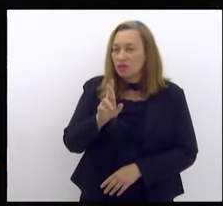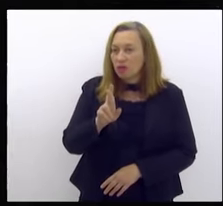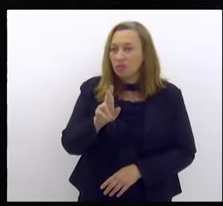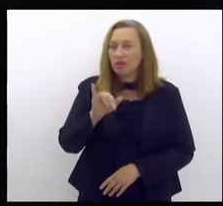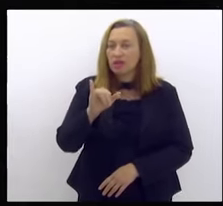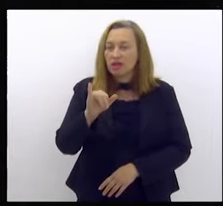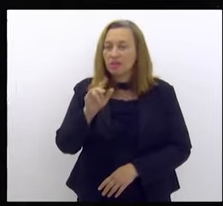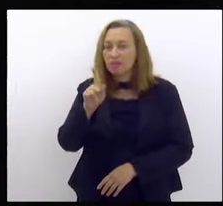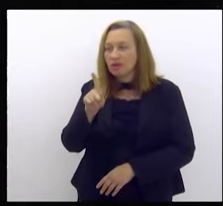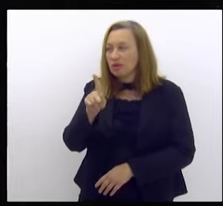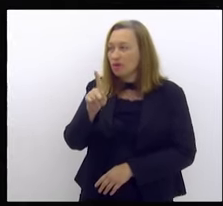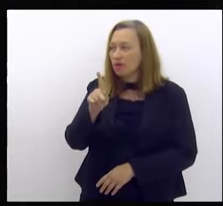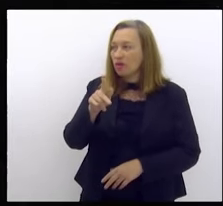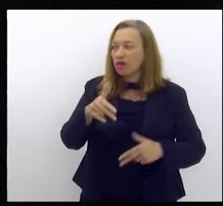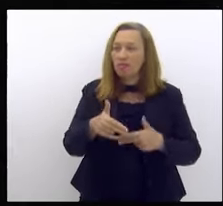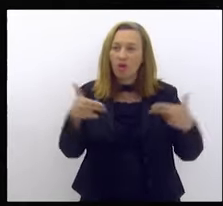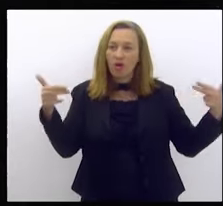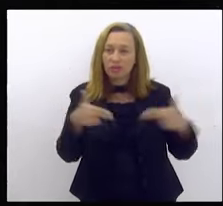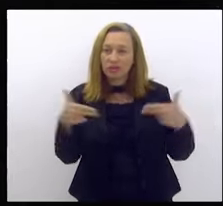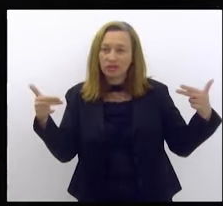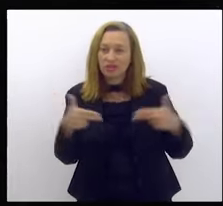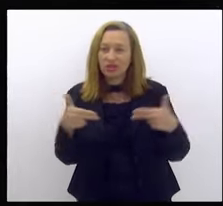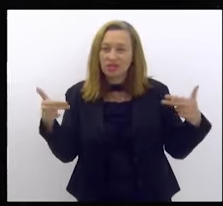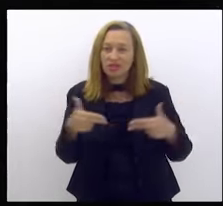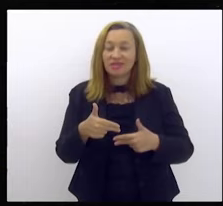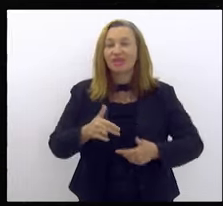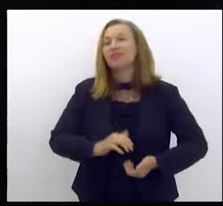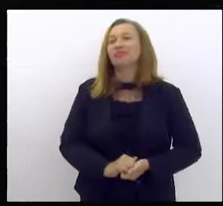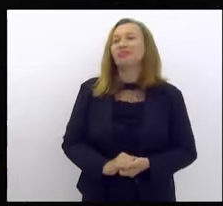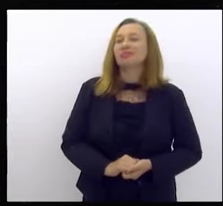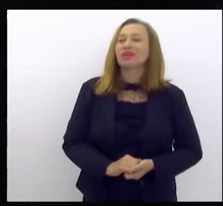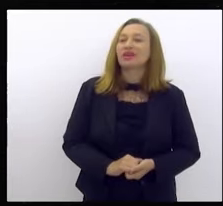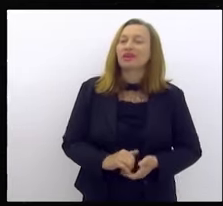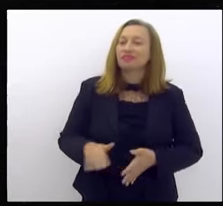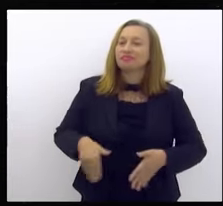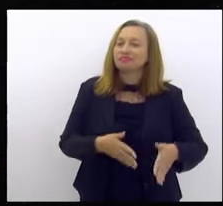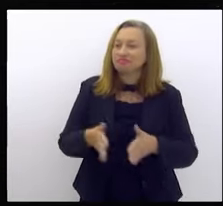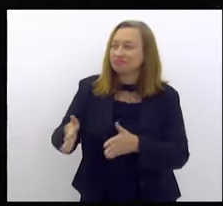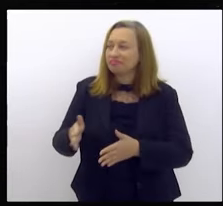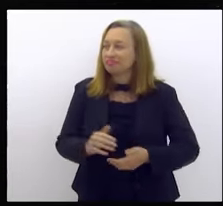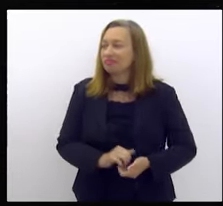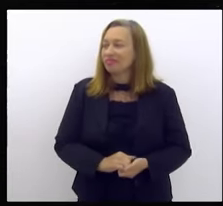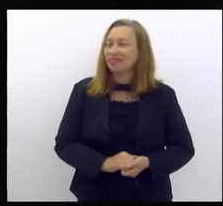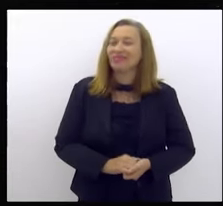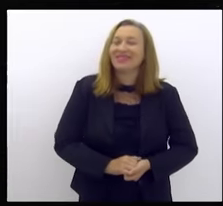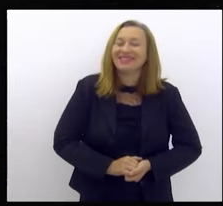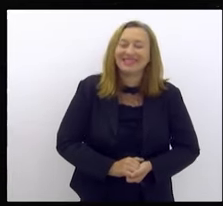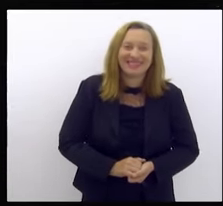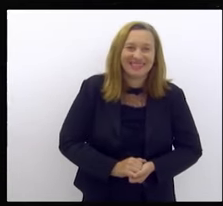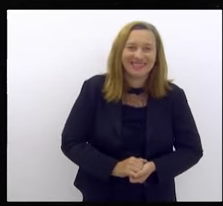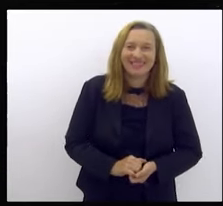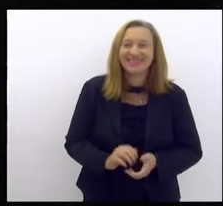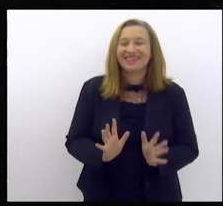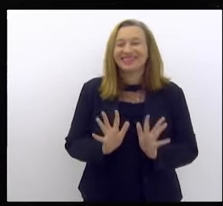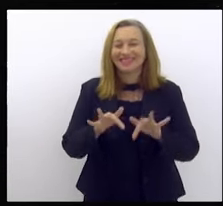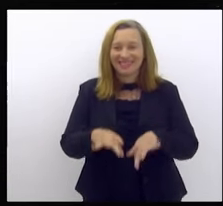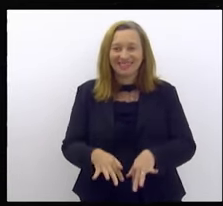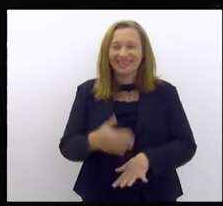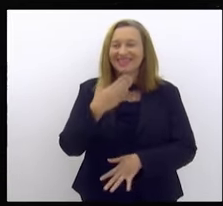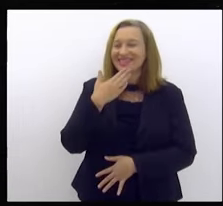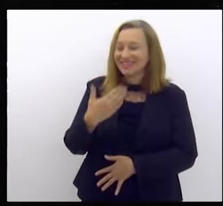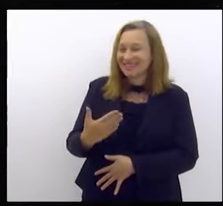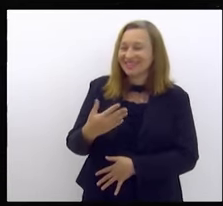pode ajudar a pavimentar esse caminho. Além dos 4 elementos, eu quero encerrar aqui esse